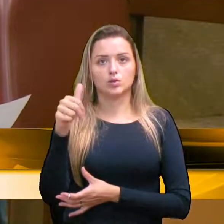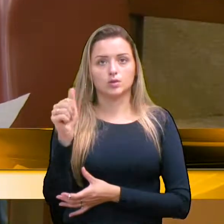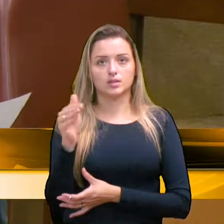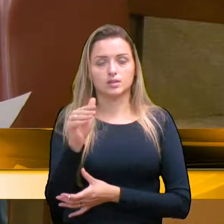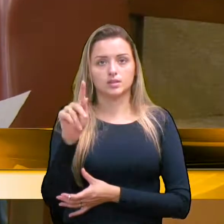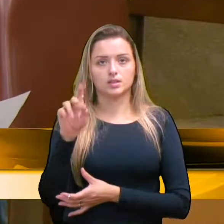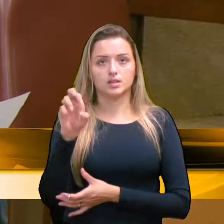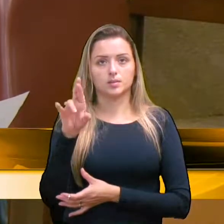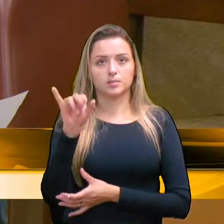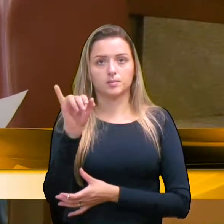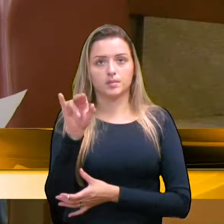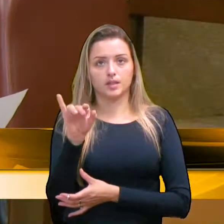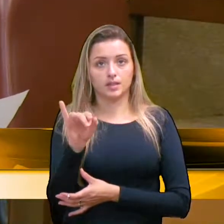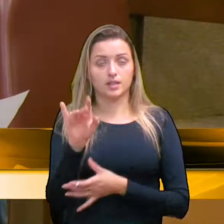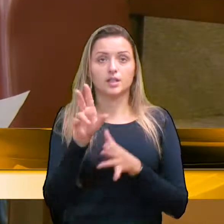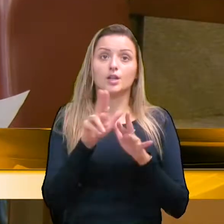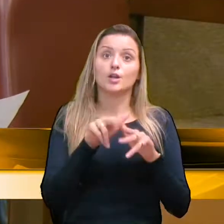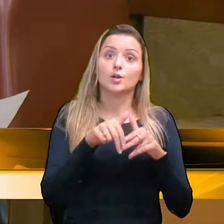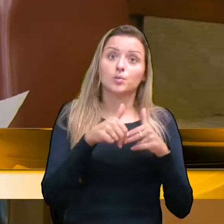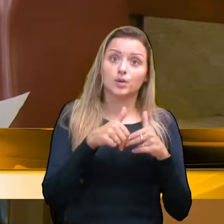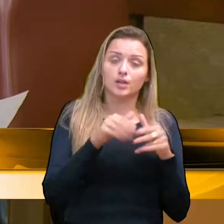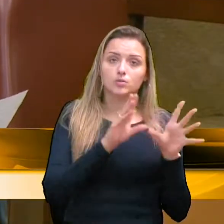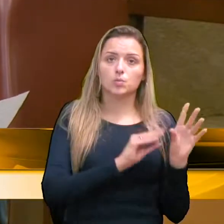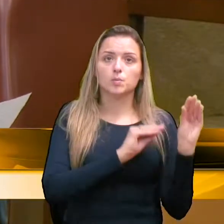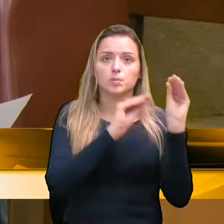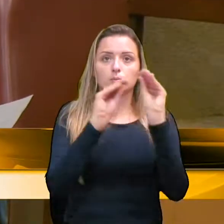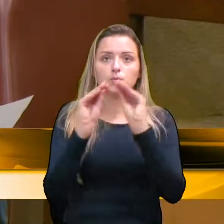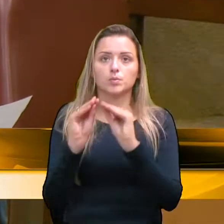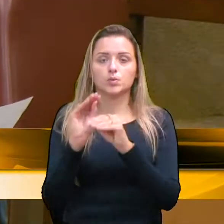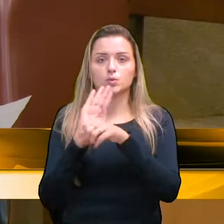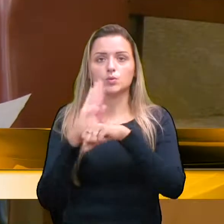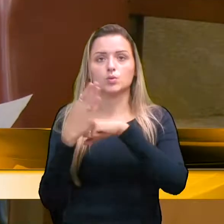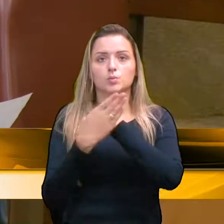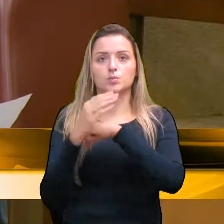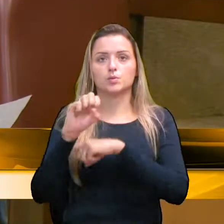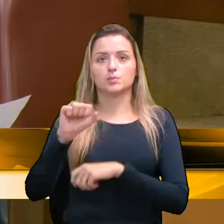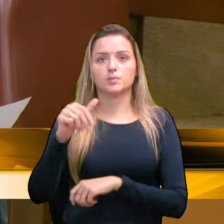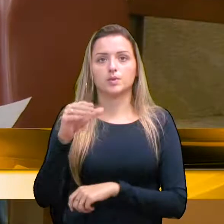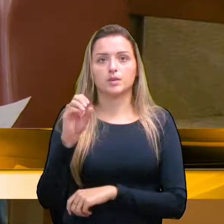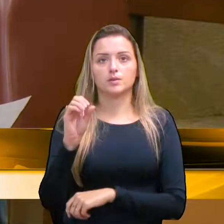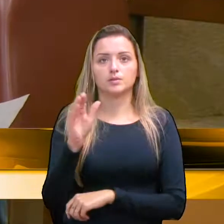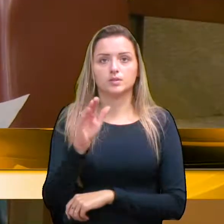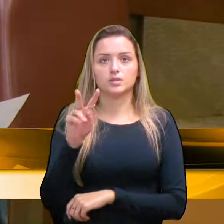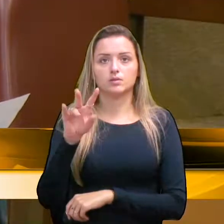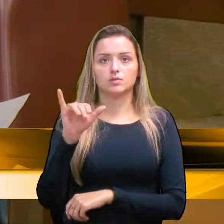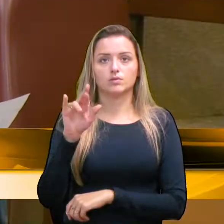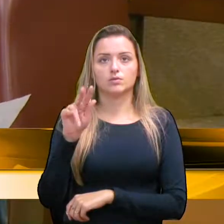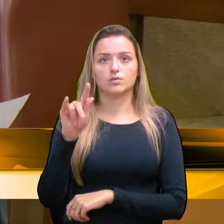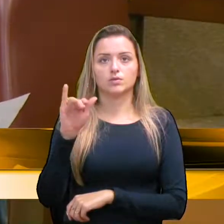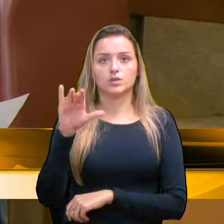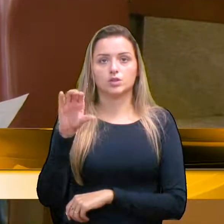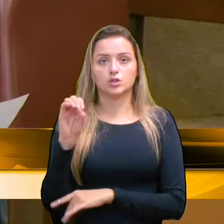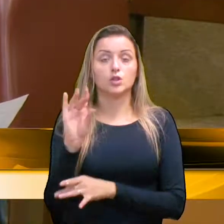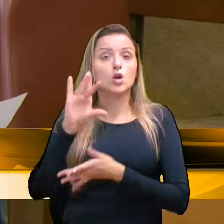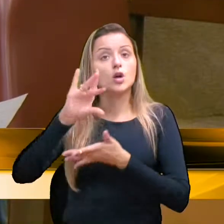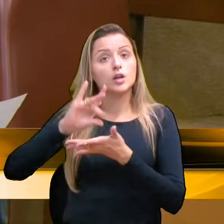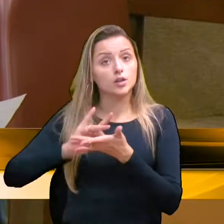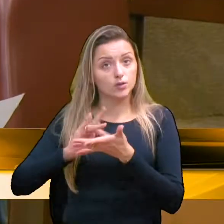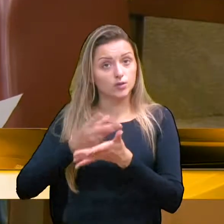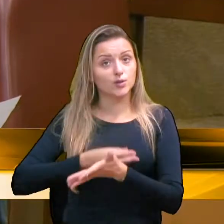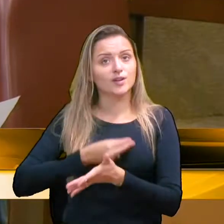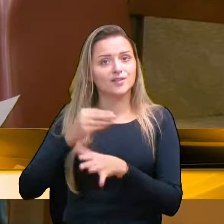Andrés, quando, em função disto, mudou-se para São Virgílio da Sexta Légua e confirmou sua vida